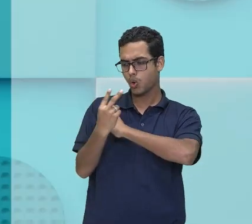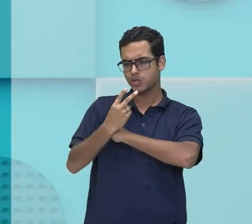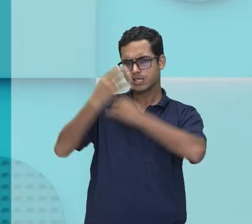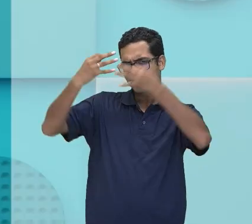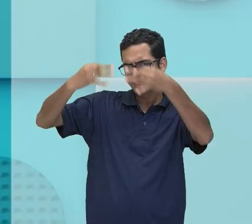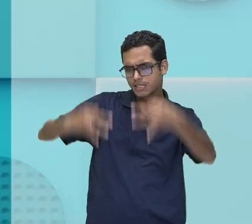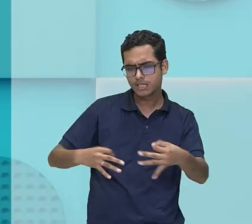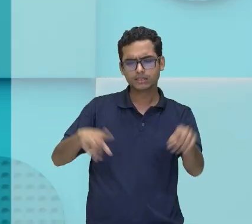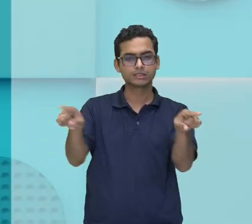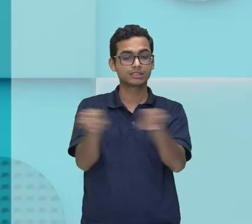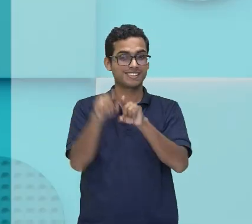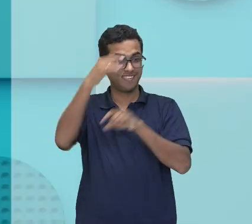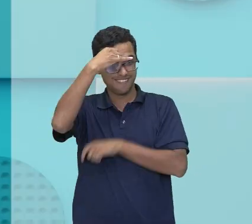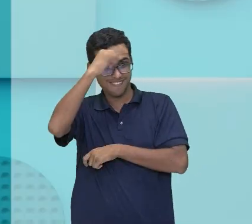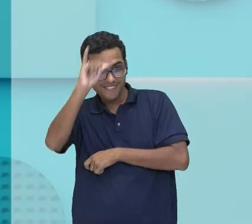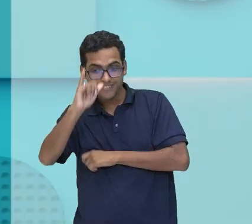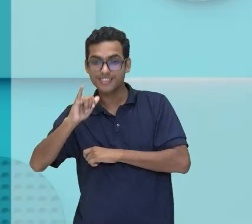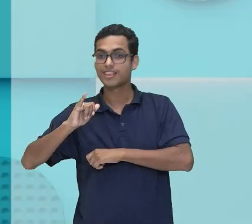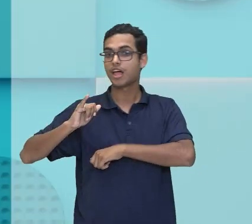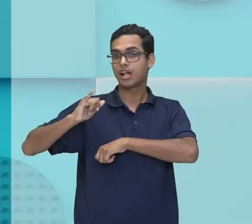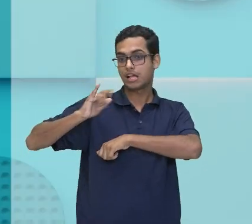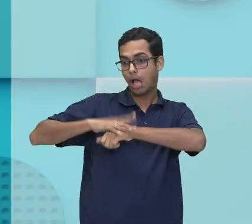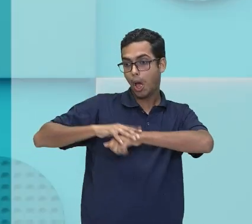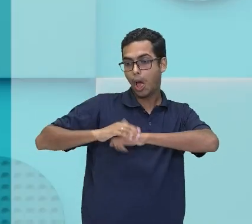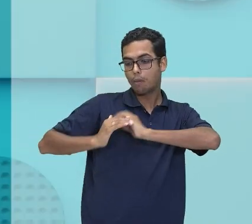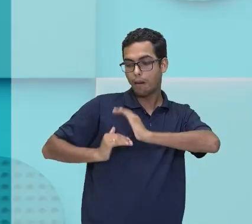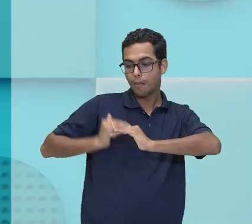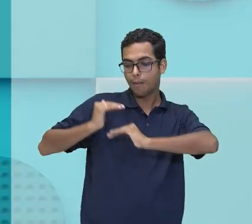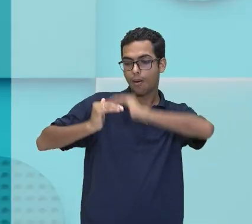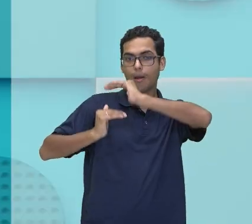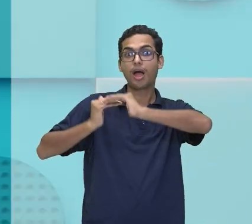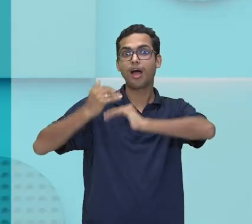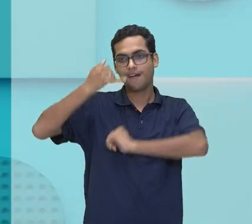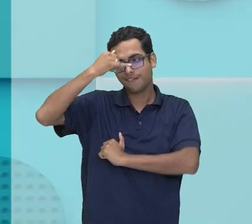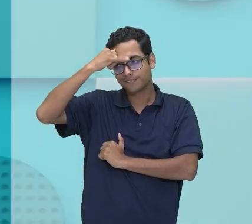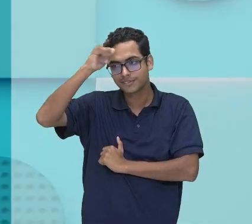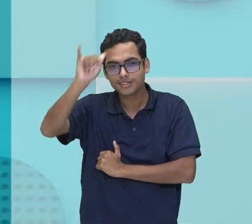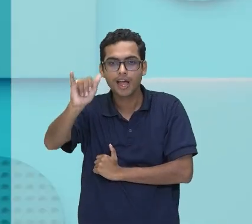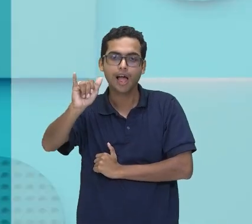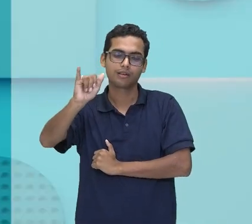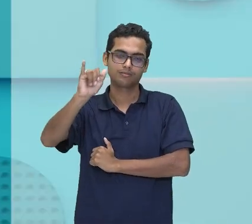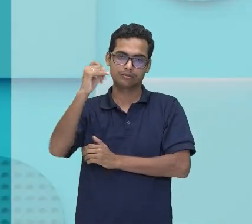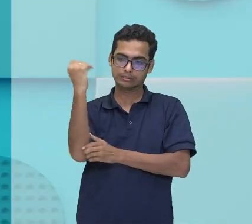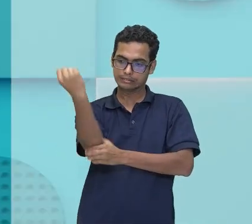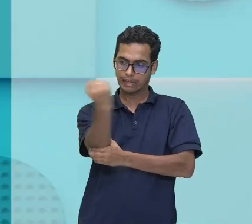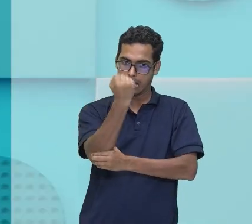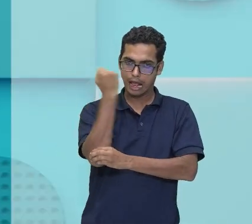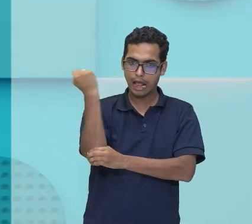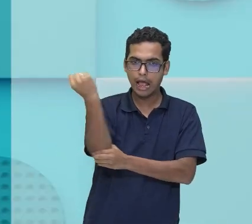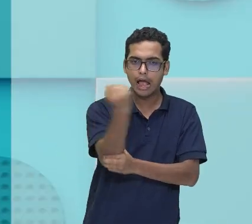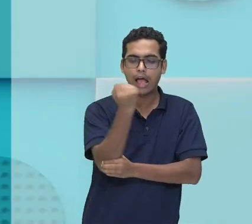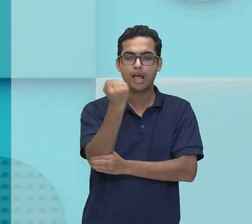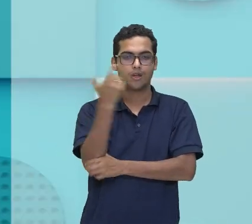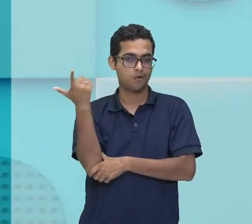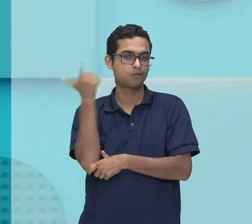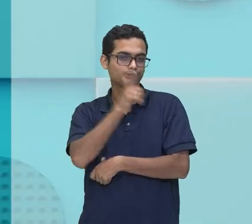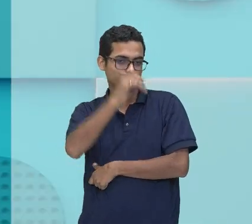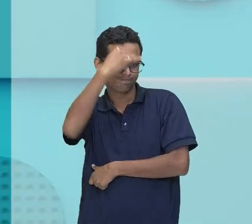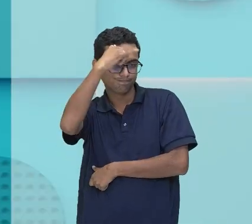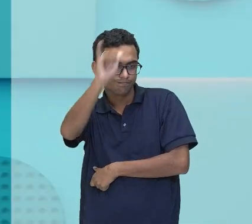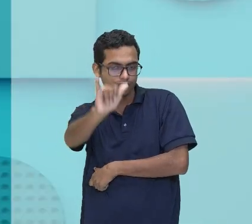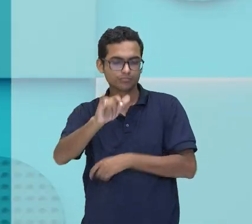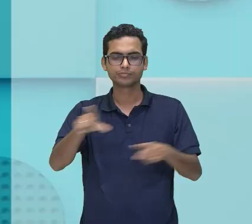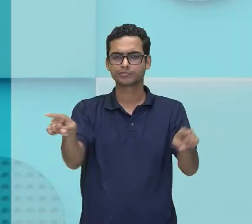deixar ela evoluir, certo? Então, vem todo um procedimento. E por que ainda está tão grandes os casos? Então, significa significa que